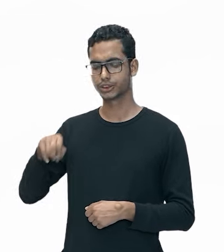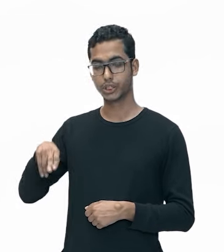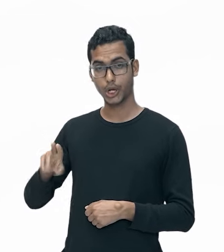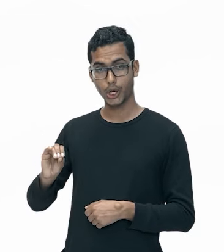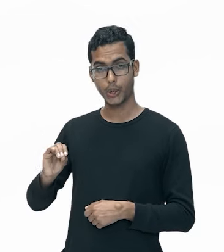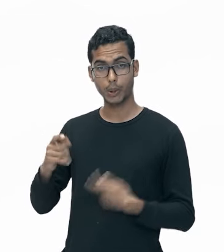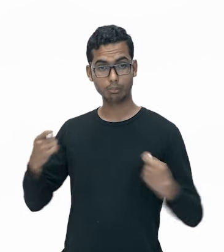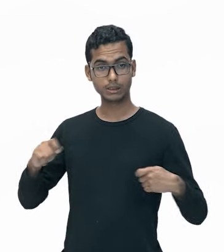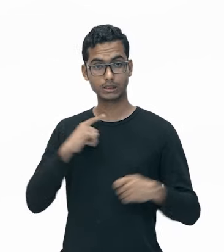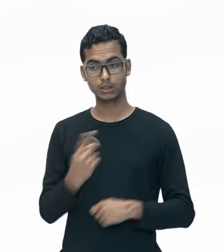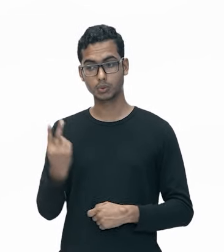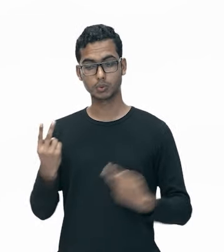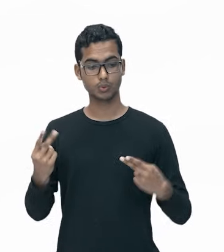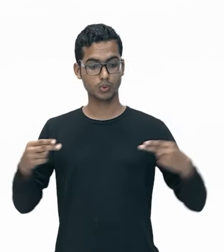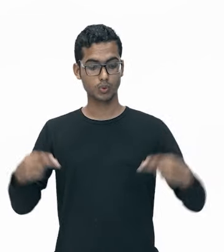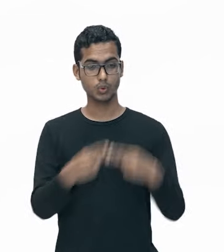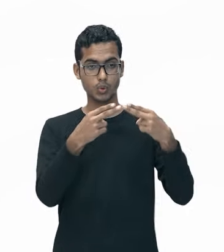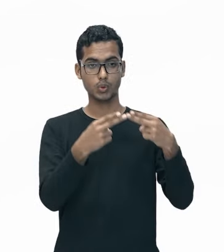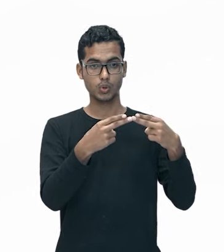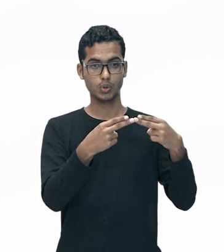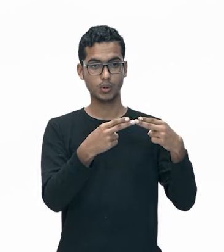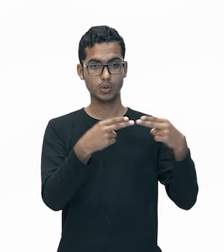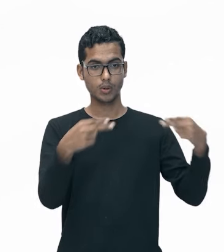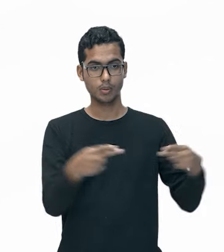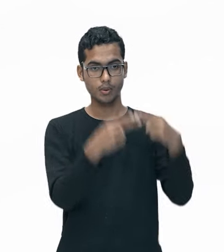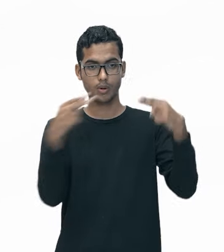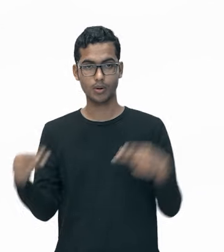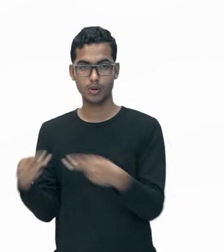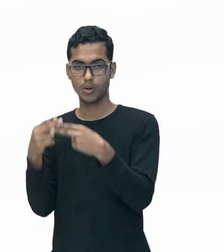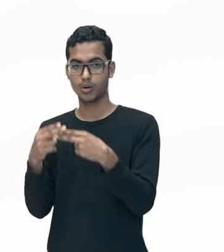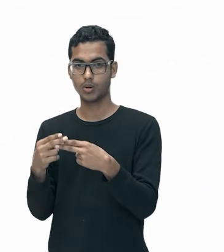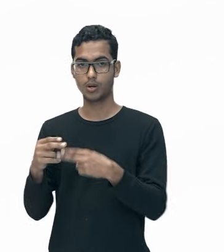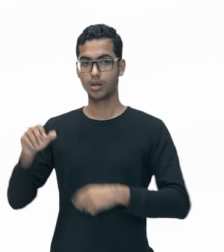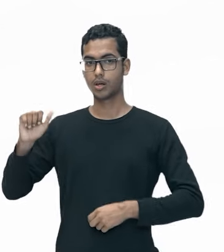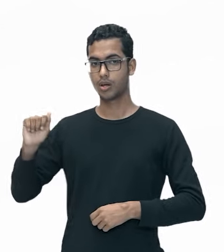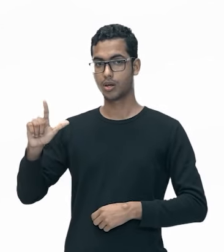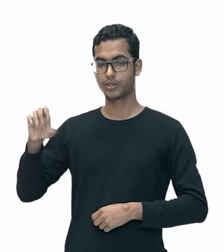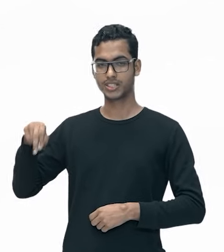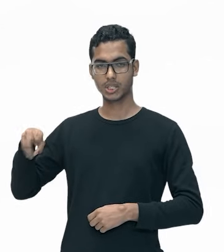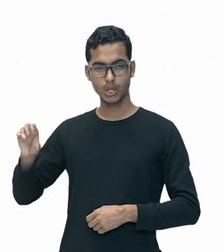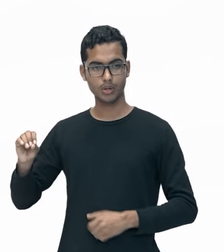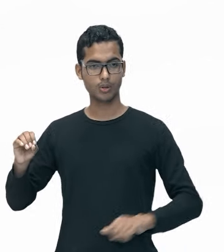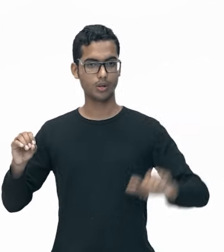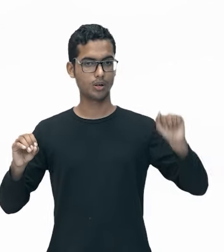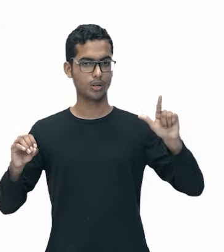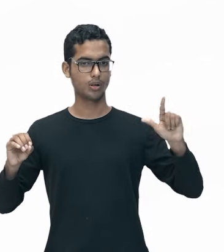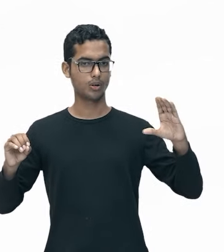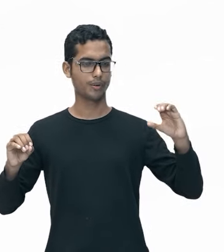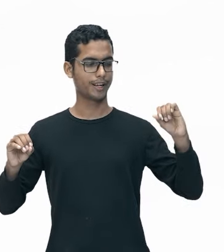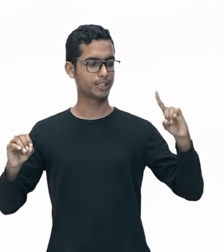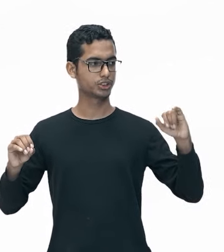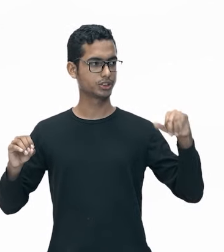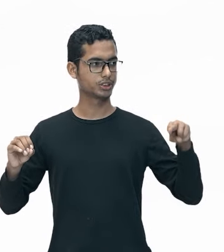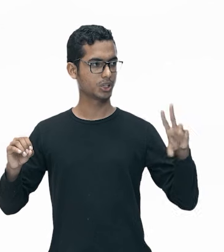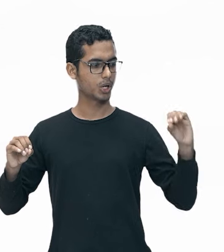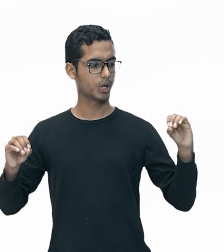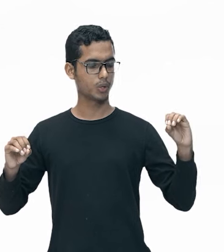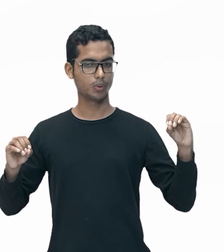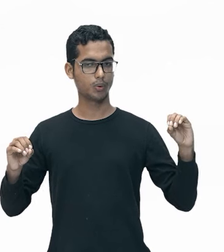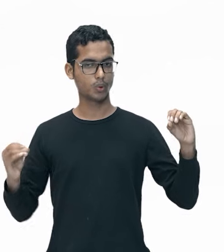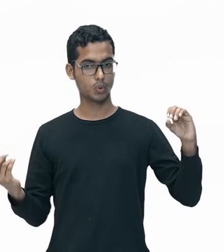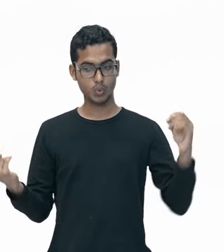ligações duplas não confundam alceno com alcadieno né nos dois casos temos duplas